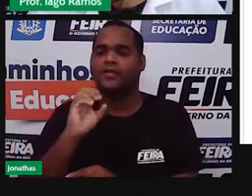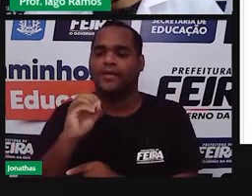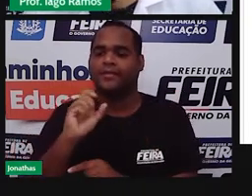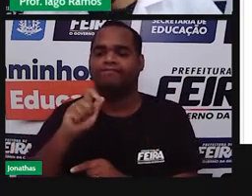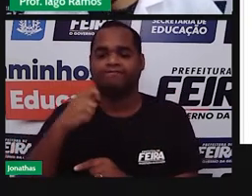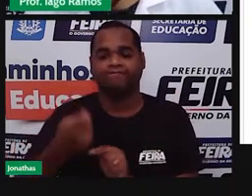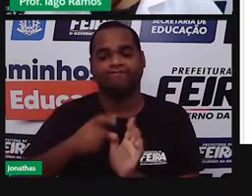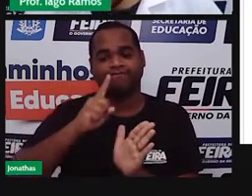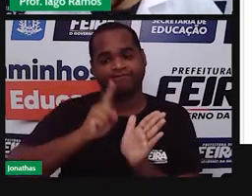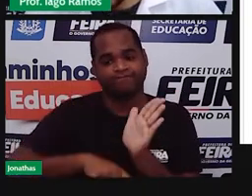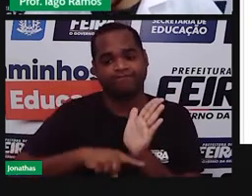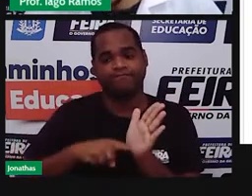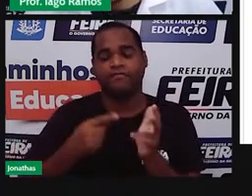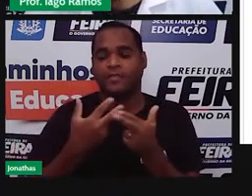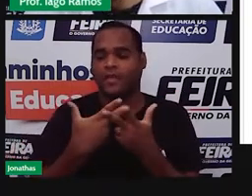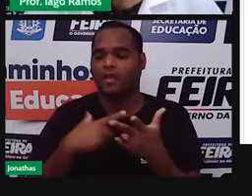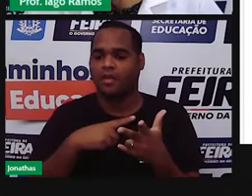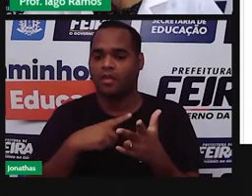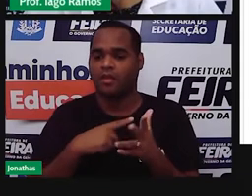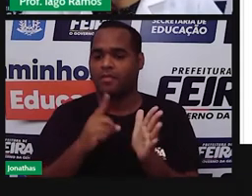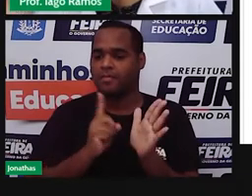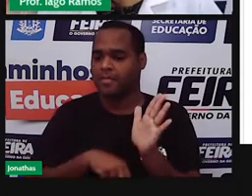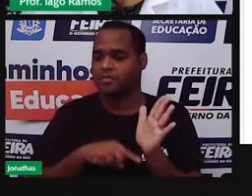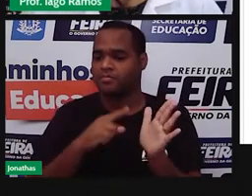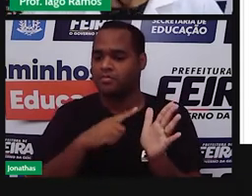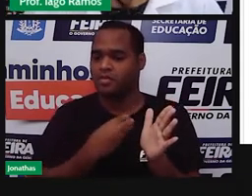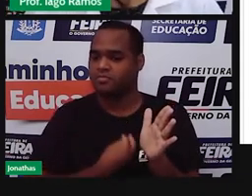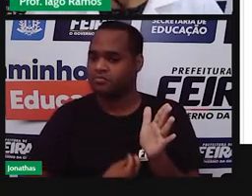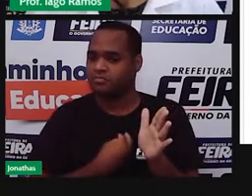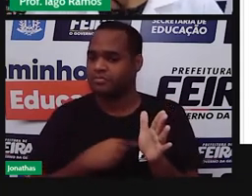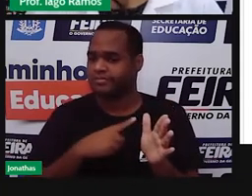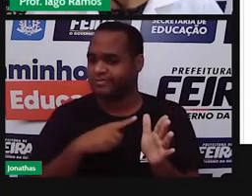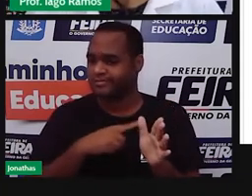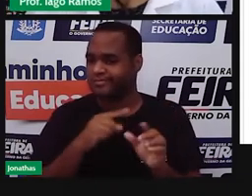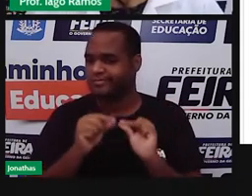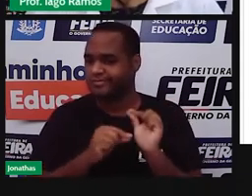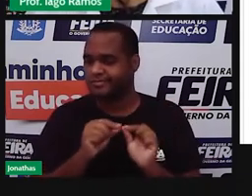negativo. A gente vai ter que colocar um menos 80.